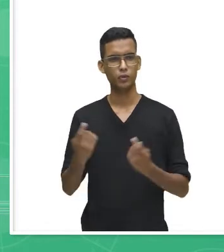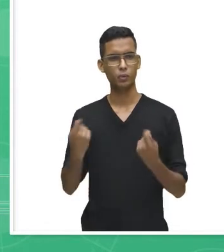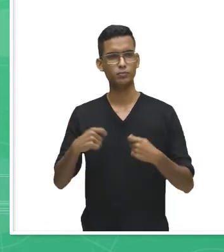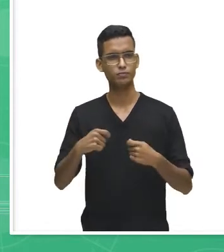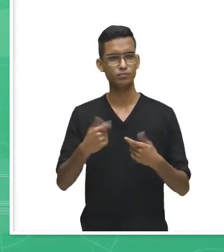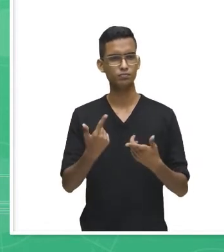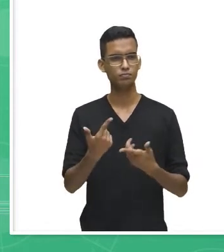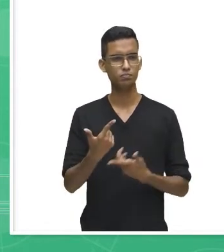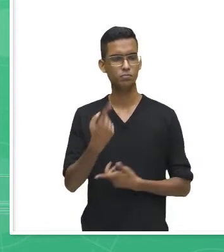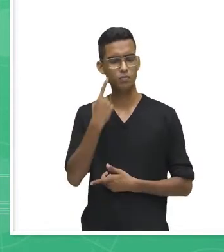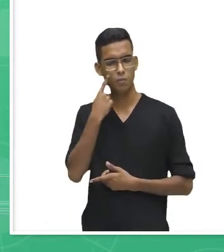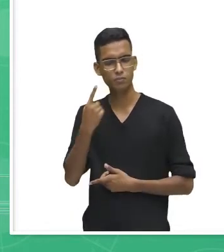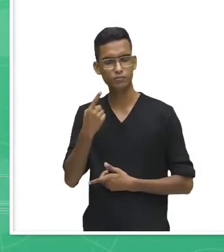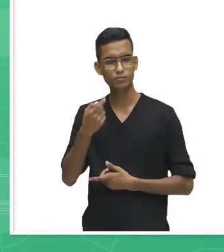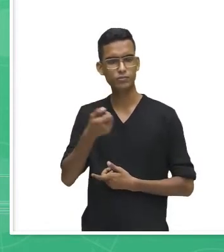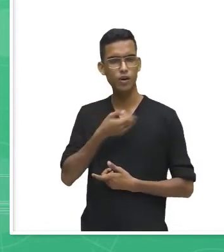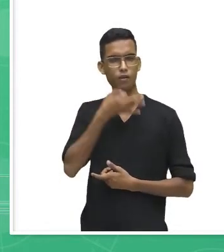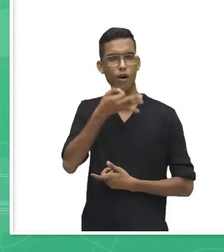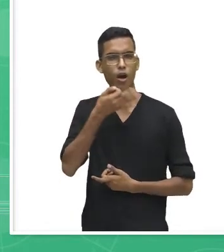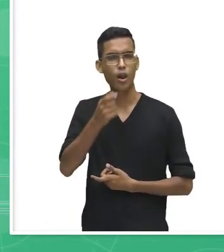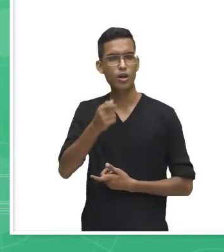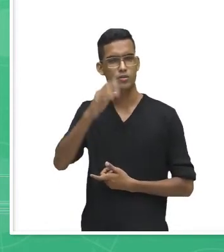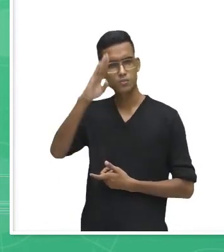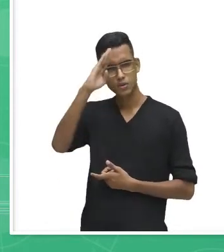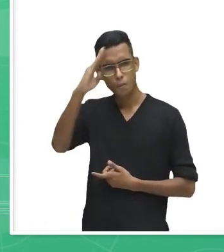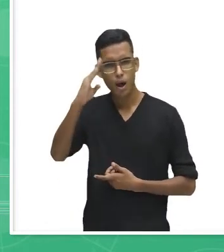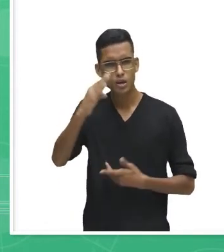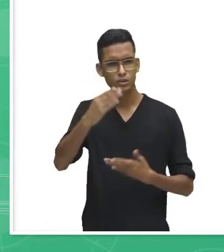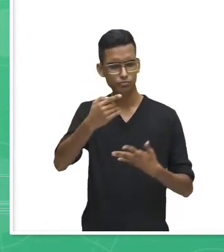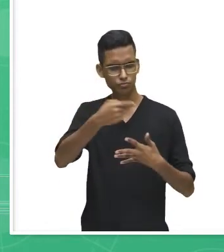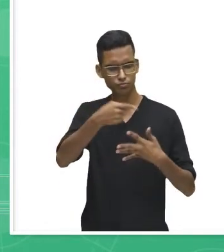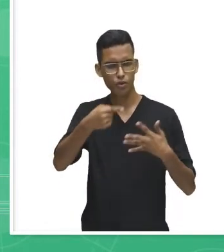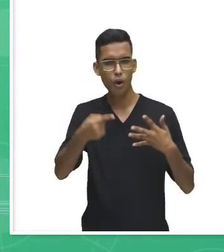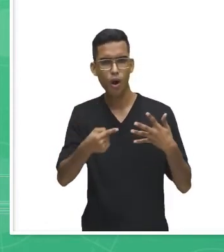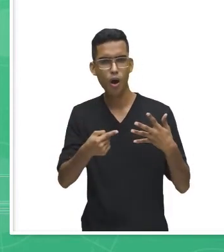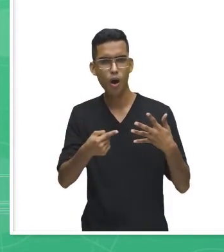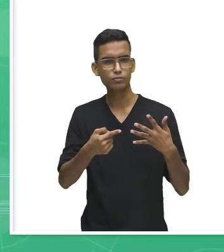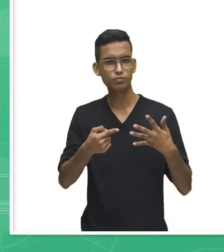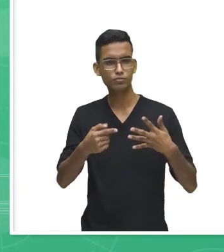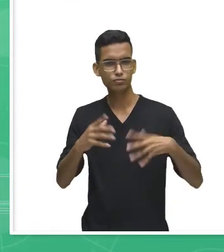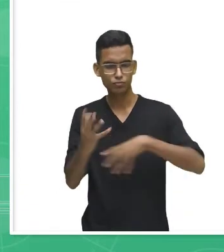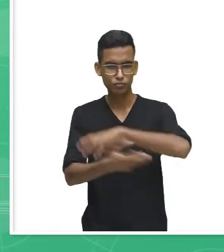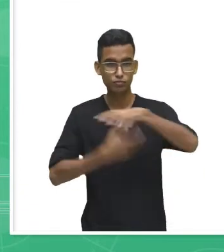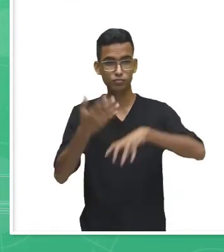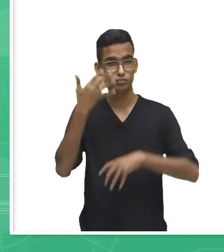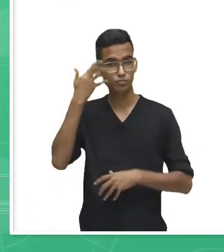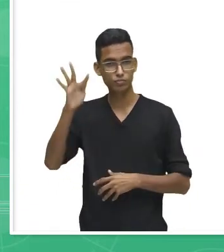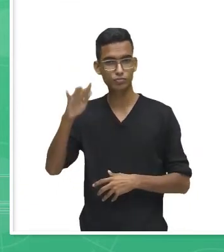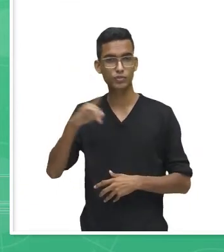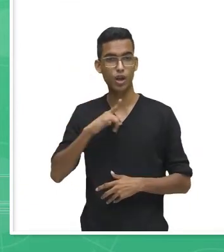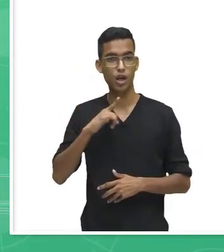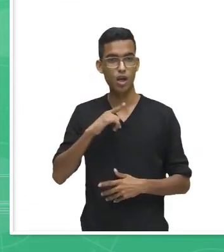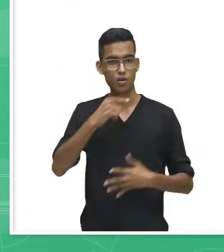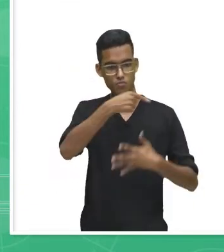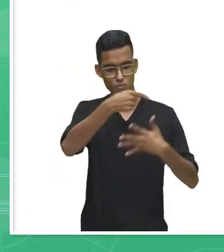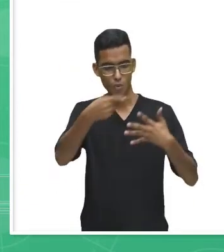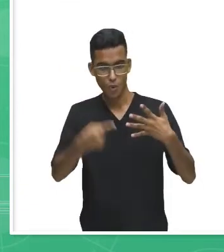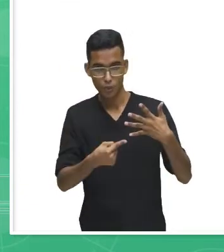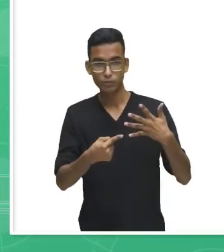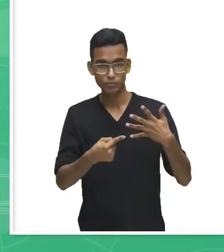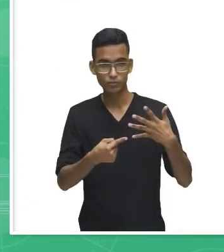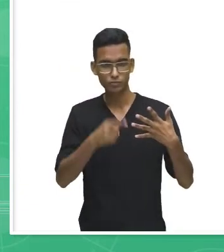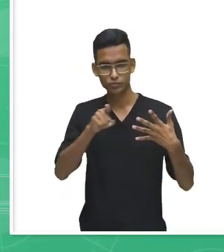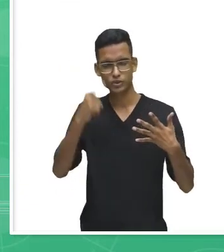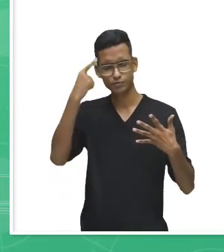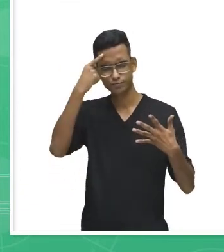principais causas da Revolução Francesa. Então, vocês têm aí 5 alternativas vão refletir sobre essas